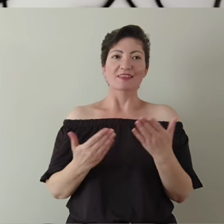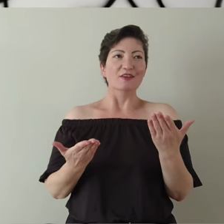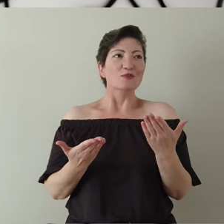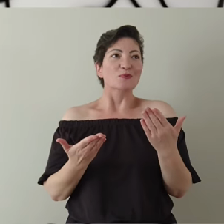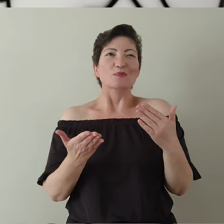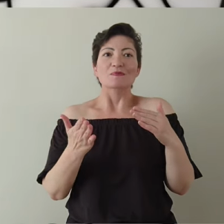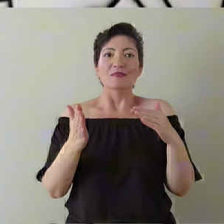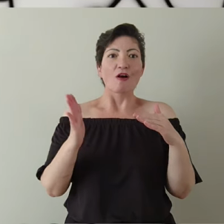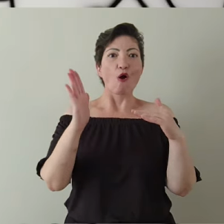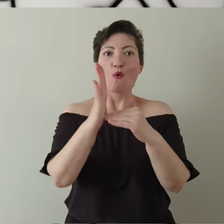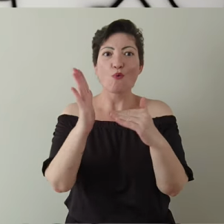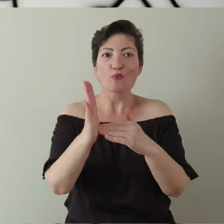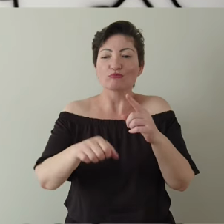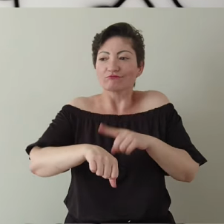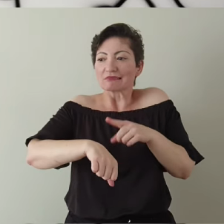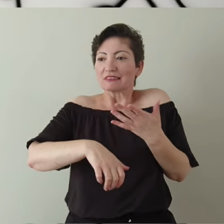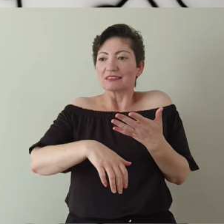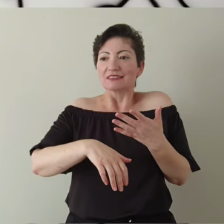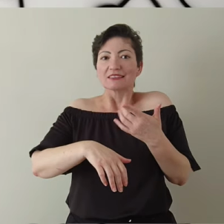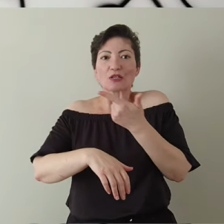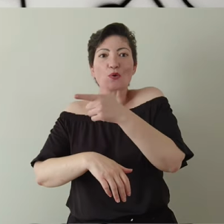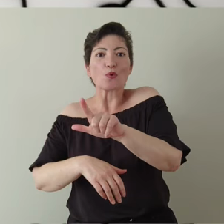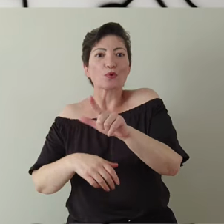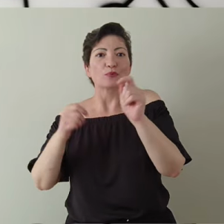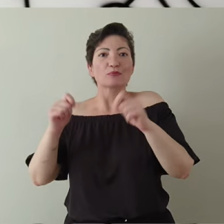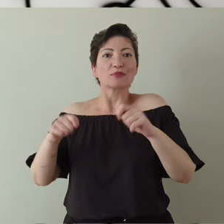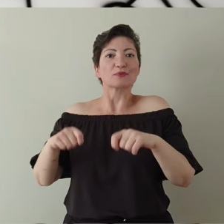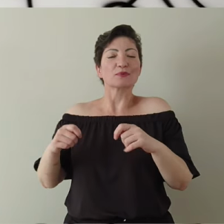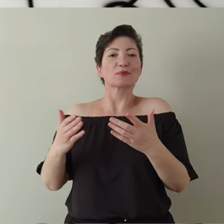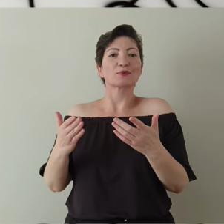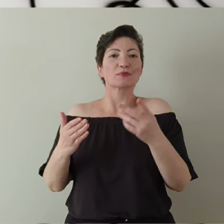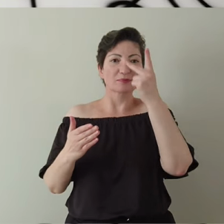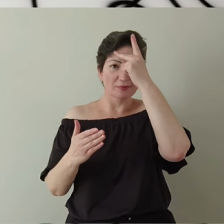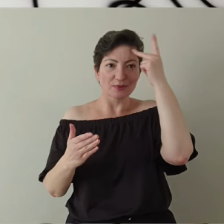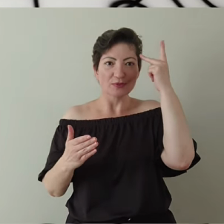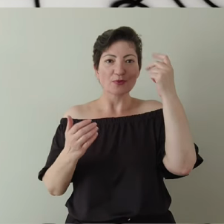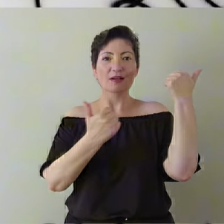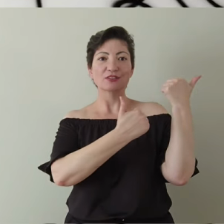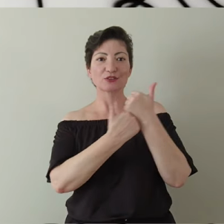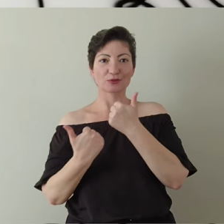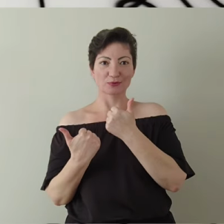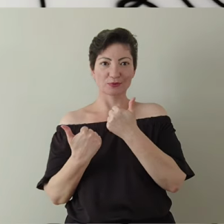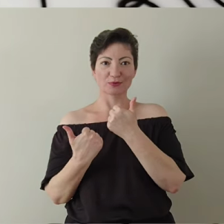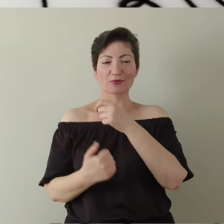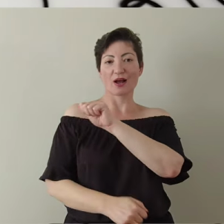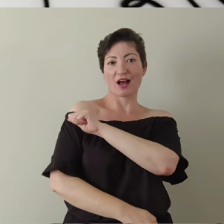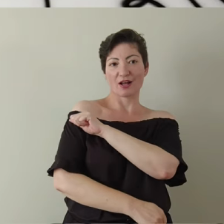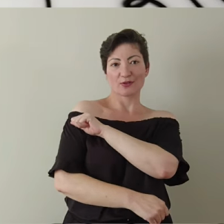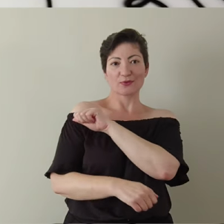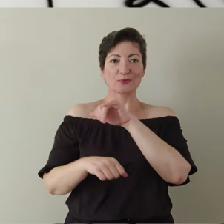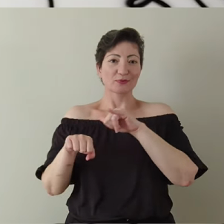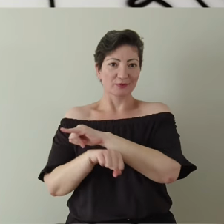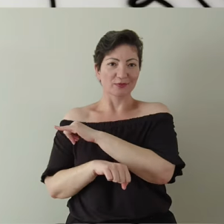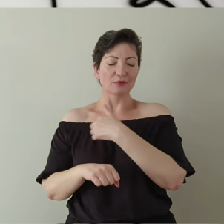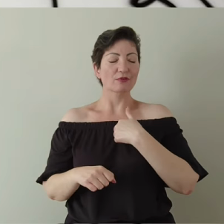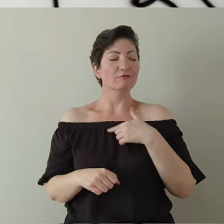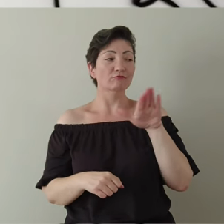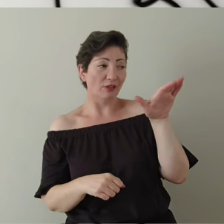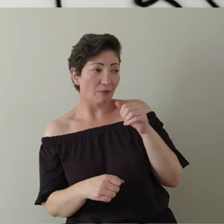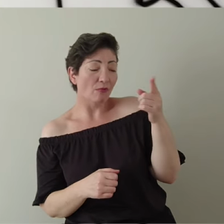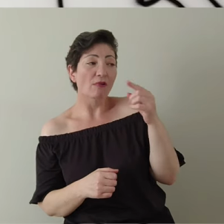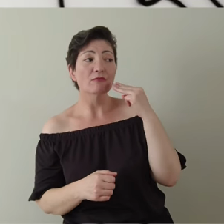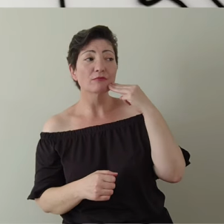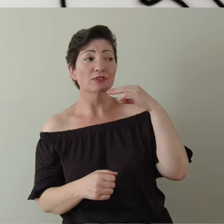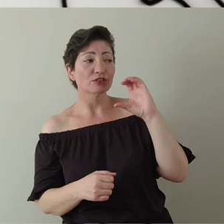hora, uma outra turma precisou de uma pessoa para substituir um aluno. E ela me chamou,